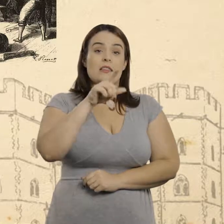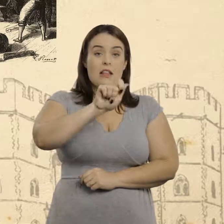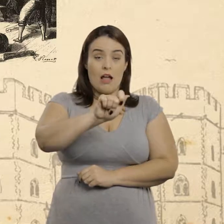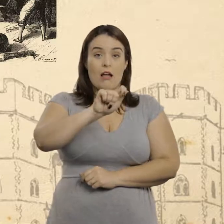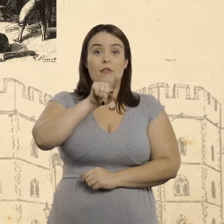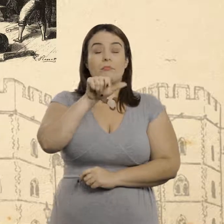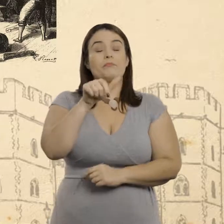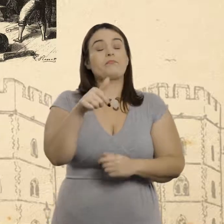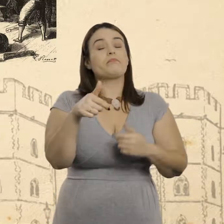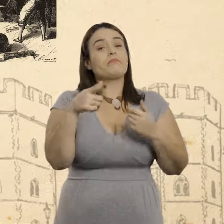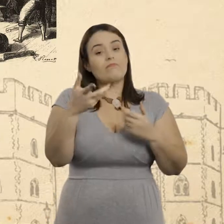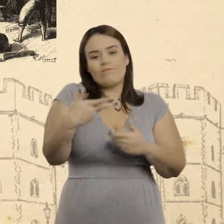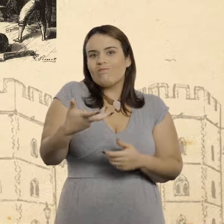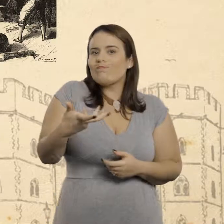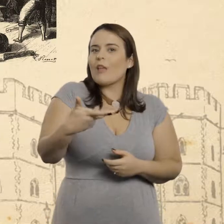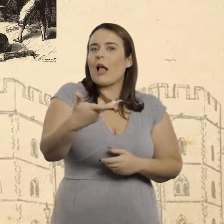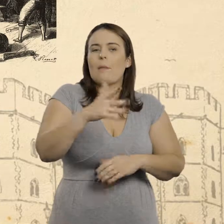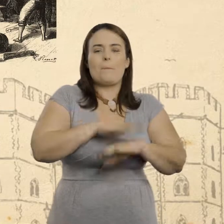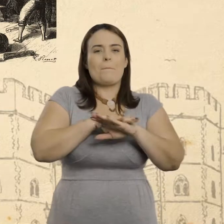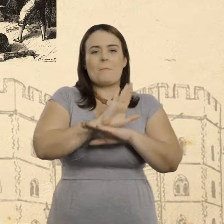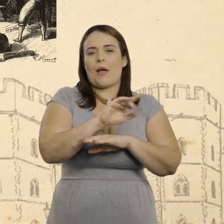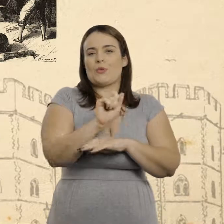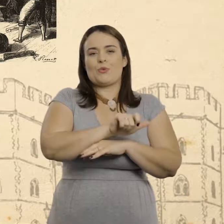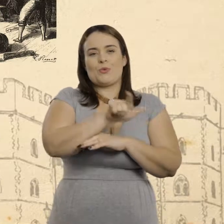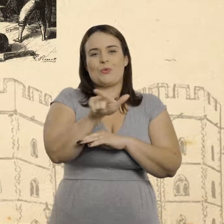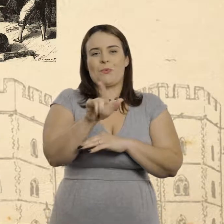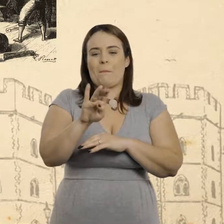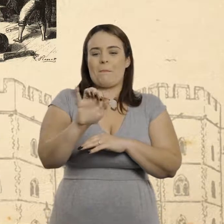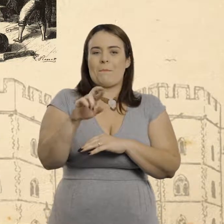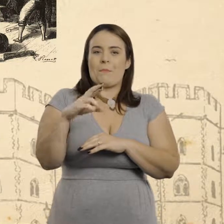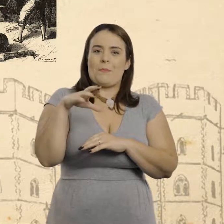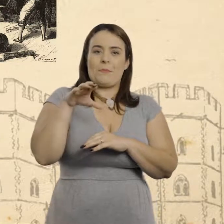de carga. Os trens que saem de Queenstown